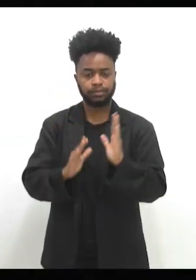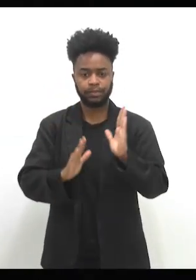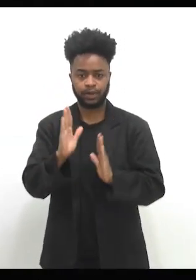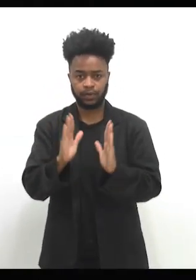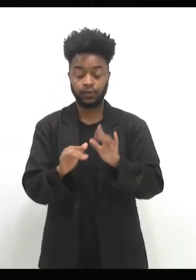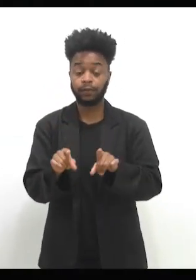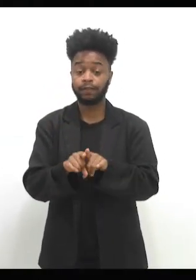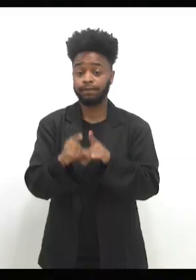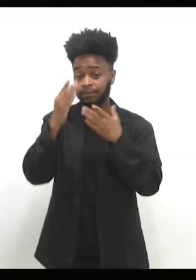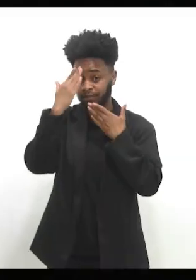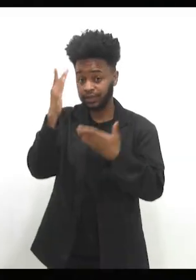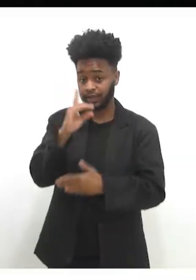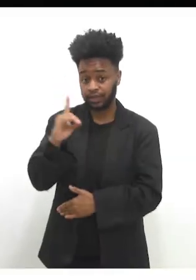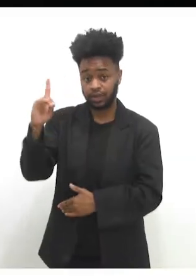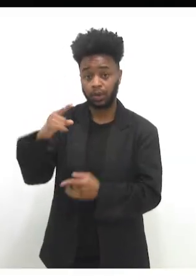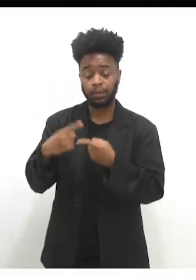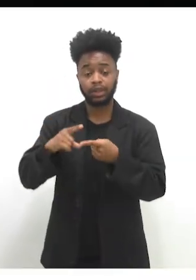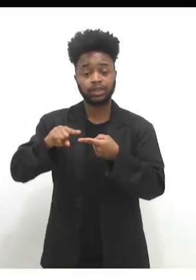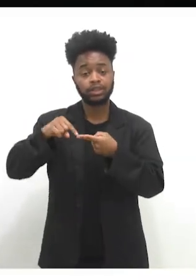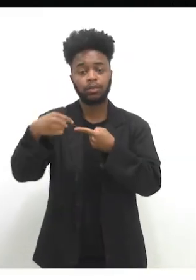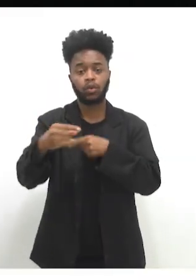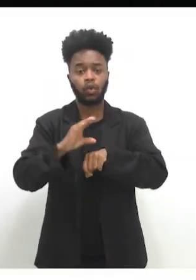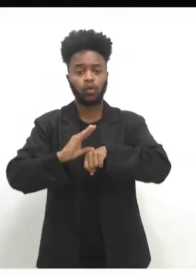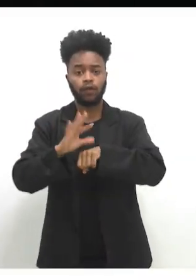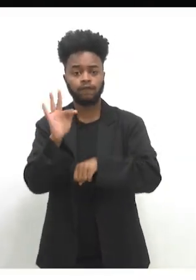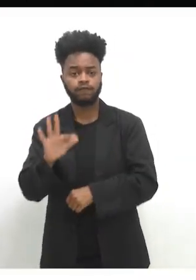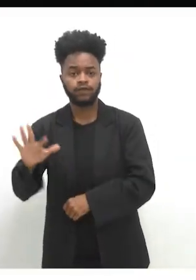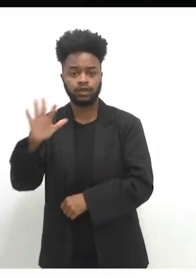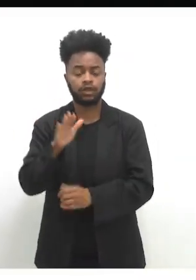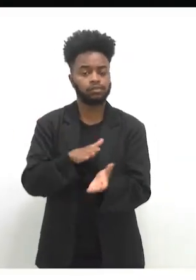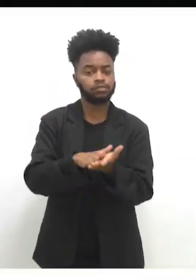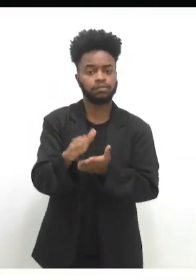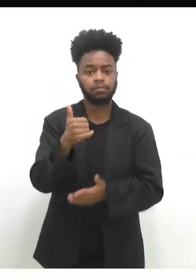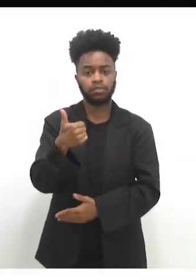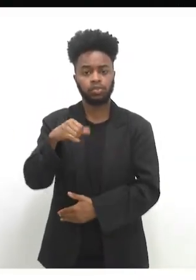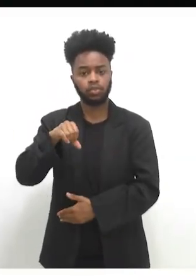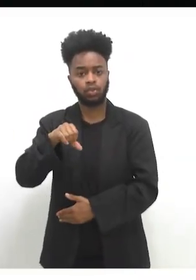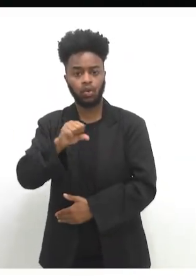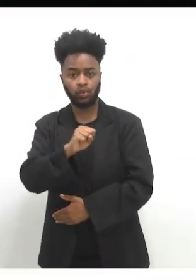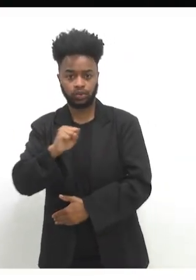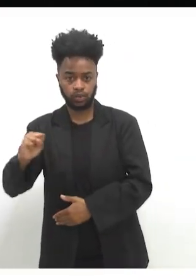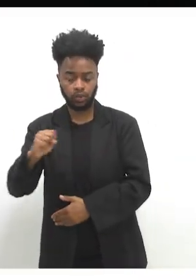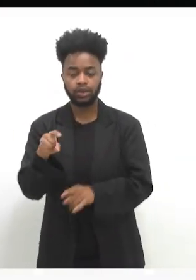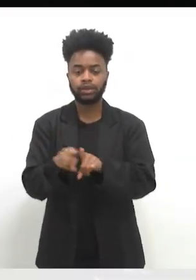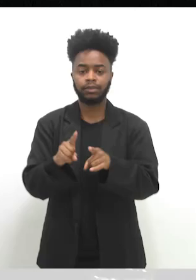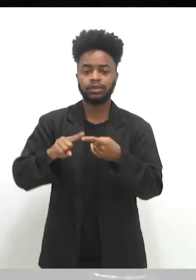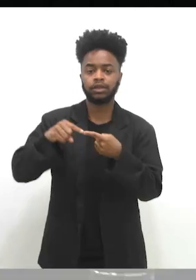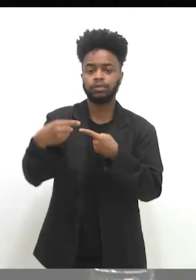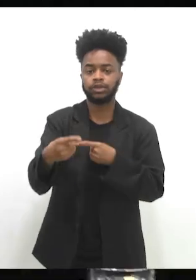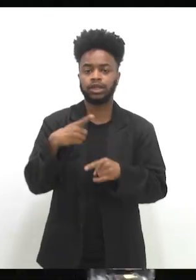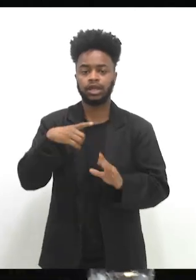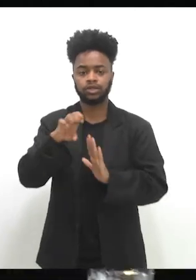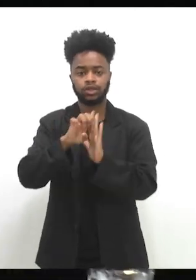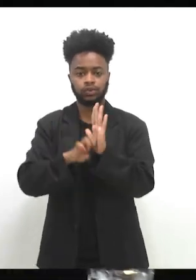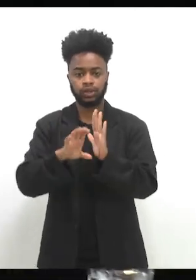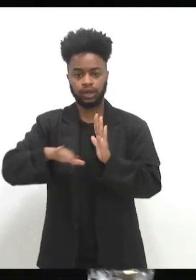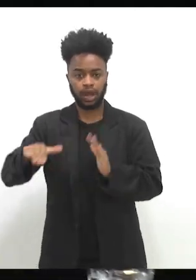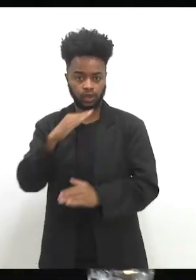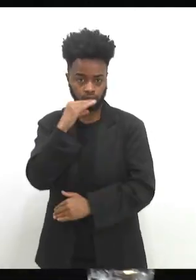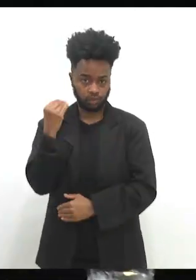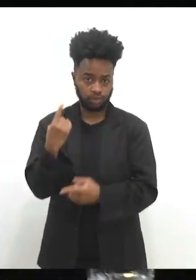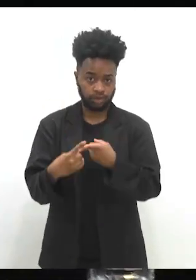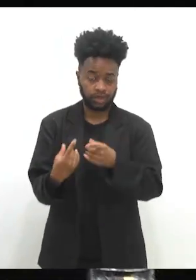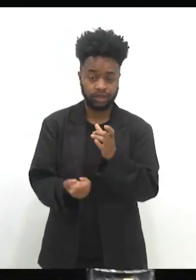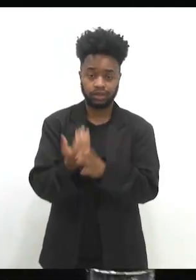né? Uhum. E, graças a Deus, depois da Constituição Federal promulgada em 88, logo em seguida, em 90, já veio o Estatuto da Criança e do Adolescente para